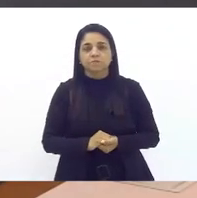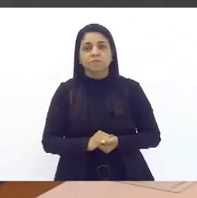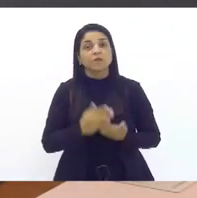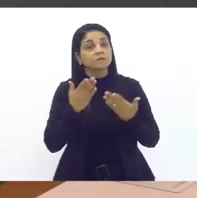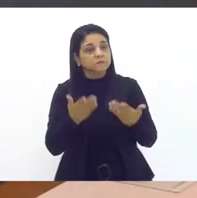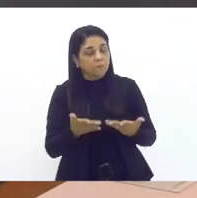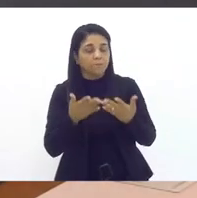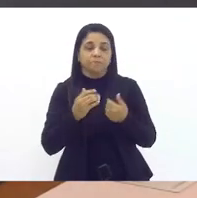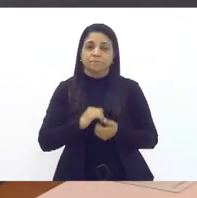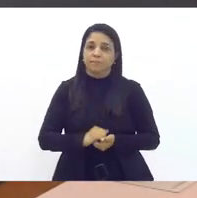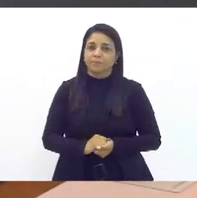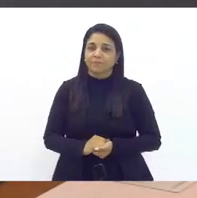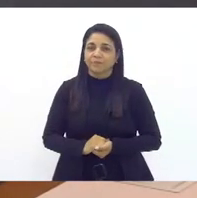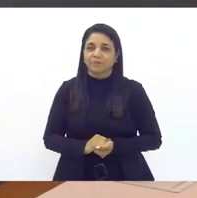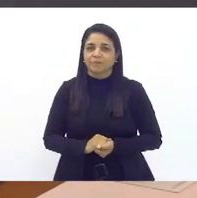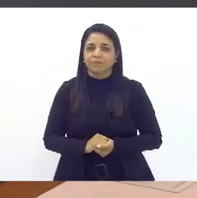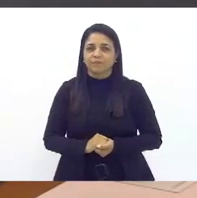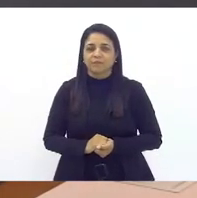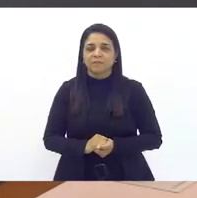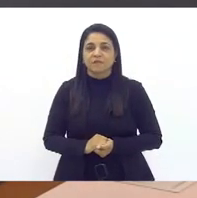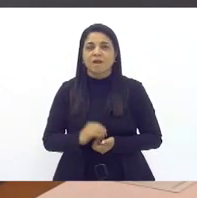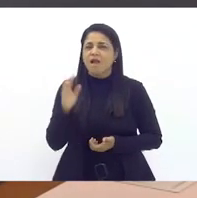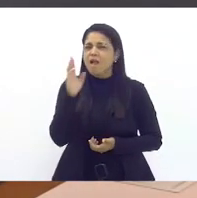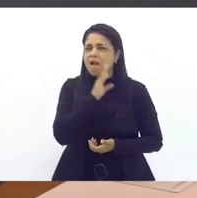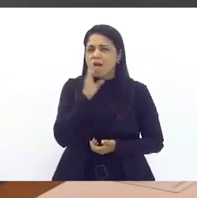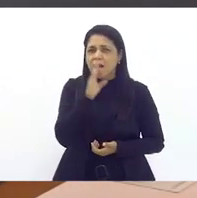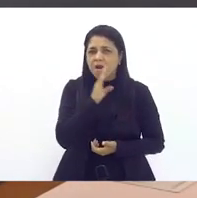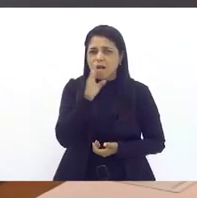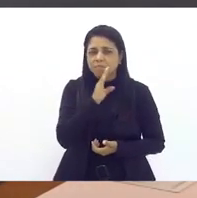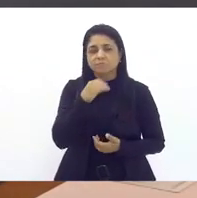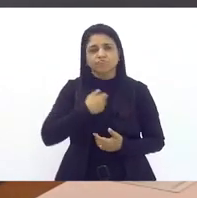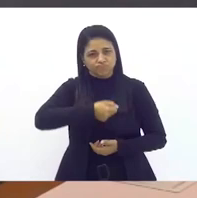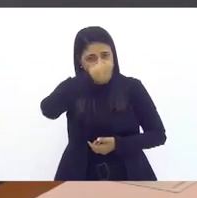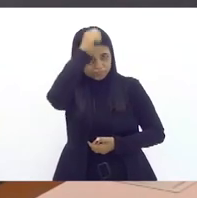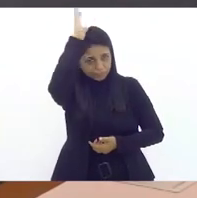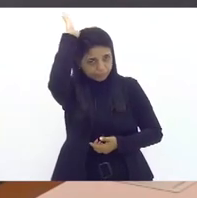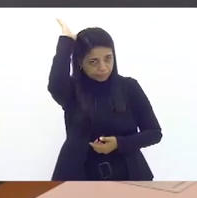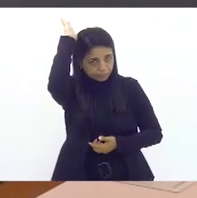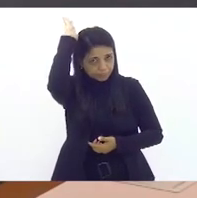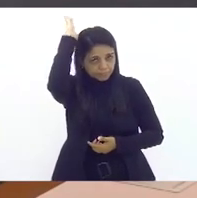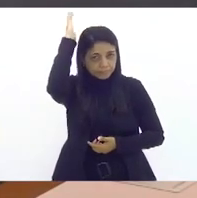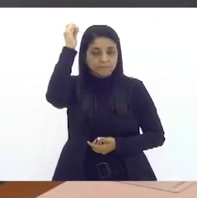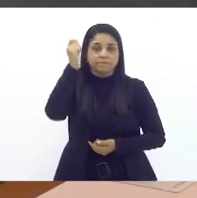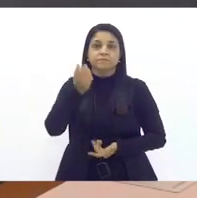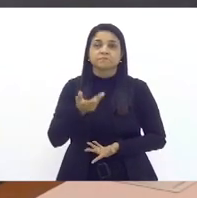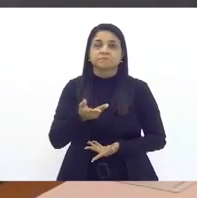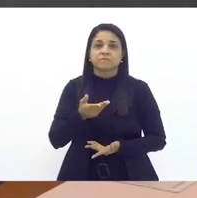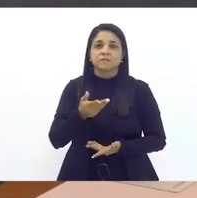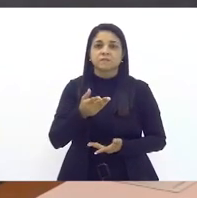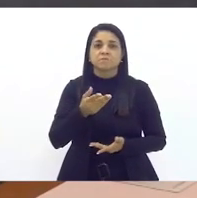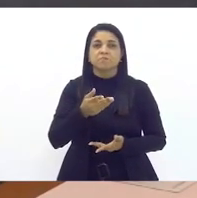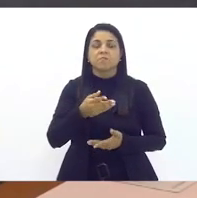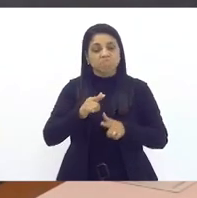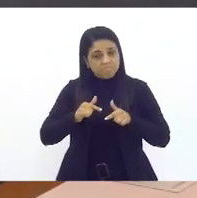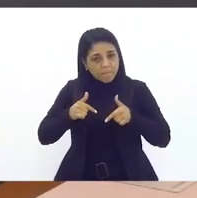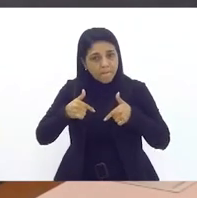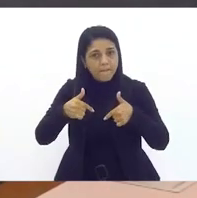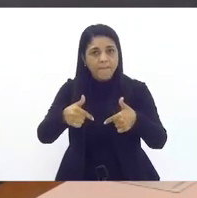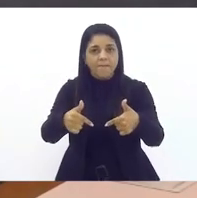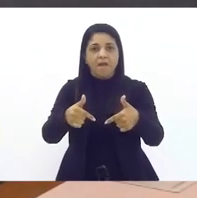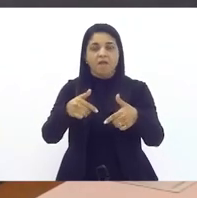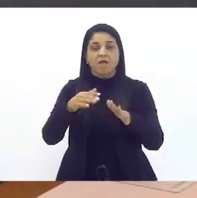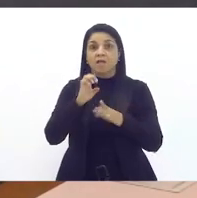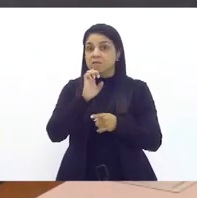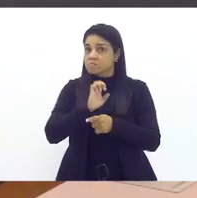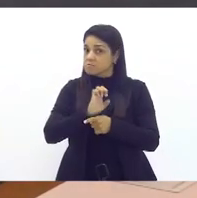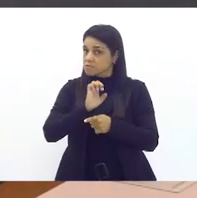Veja só. Muito rapidamente, no Corpo de Bombeiro, que é uma função de Estado,